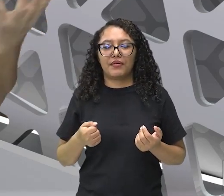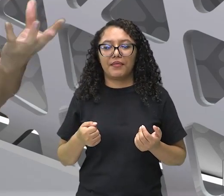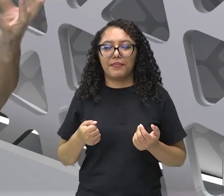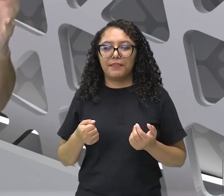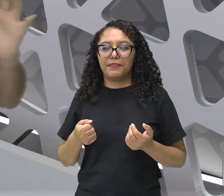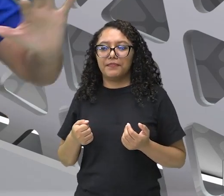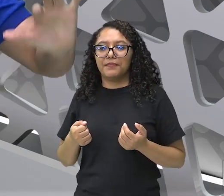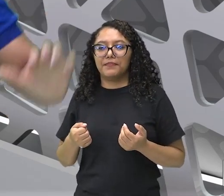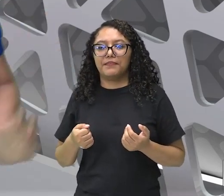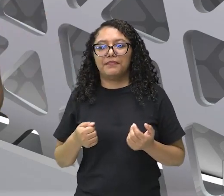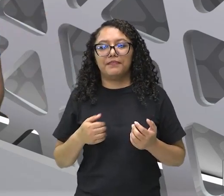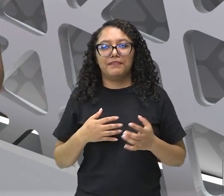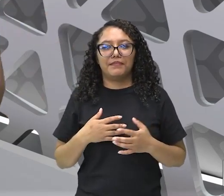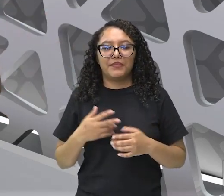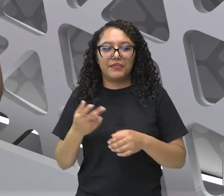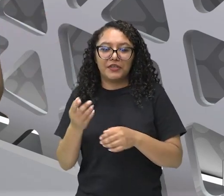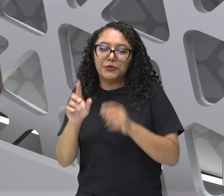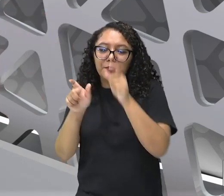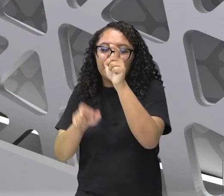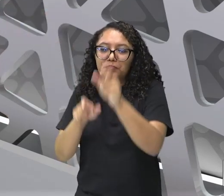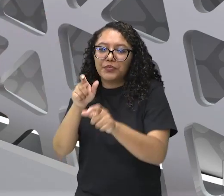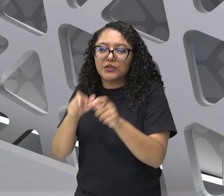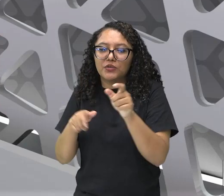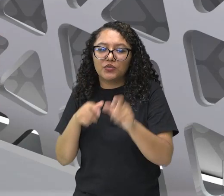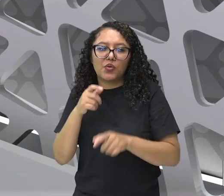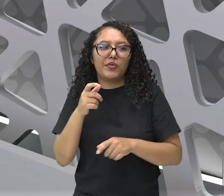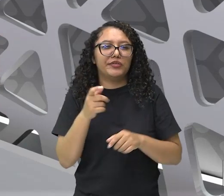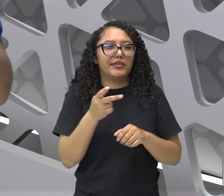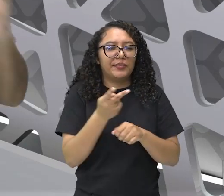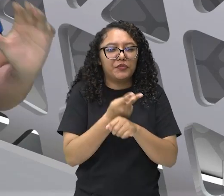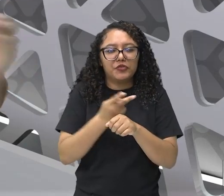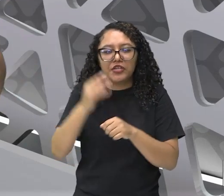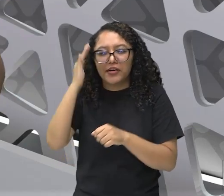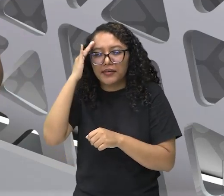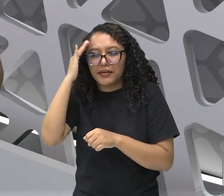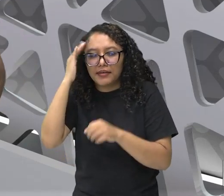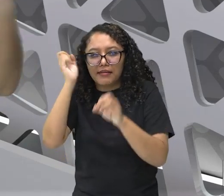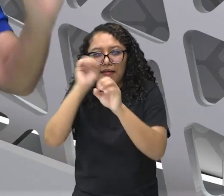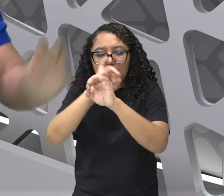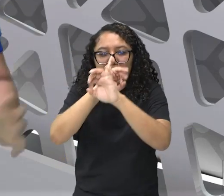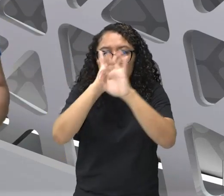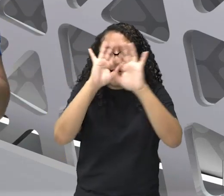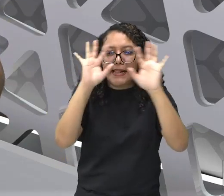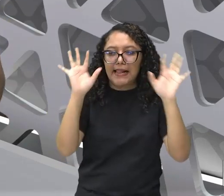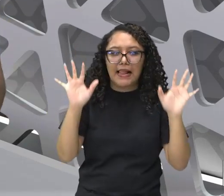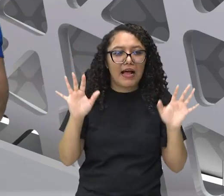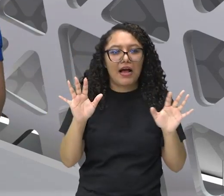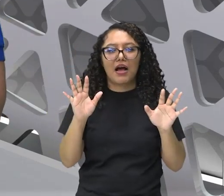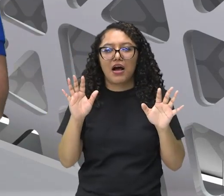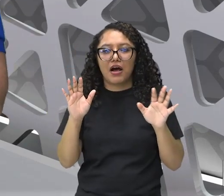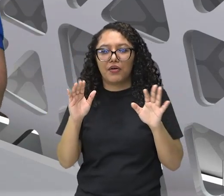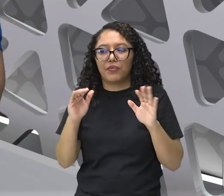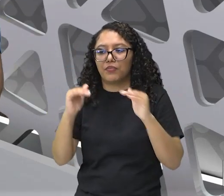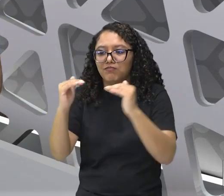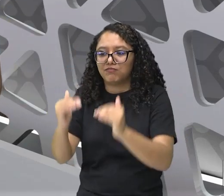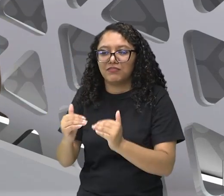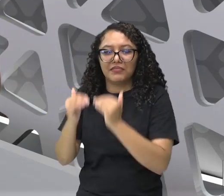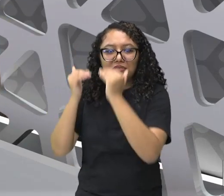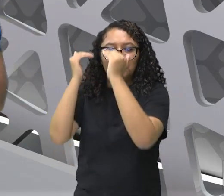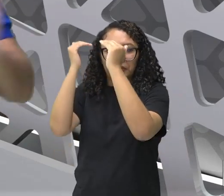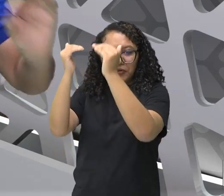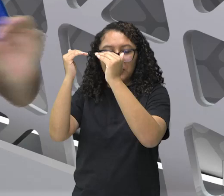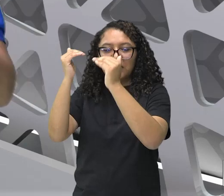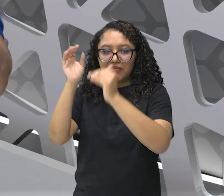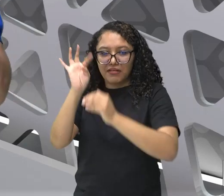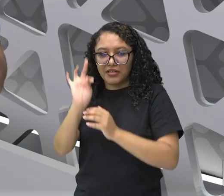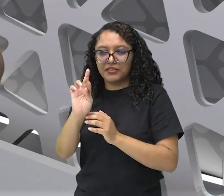levar as pessoas a buscar essa transcendência. No momento que ele colocava a supremacia da